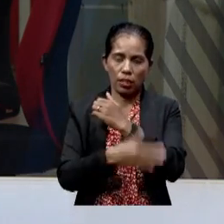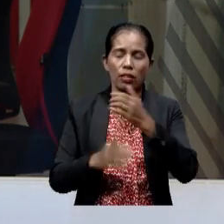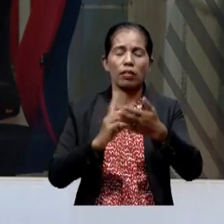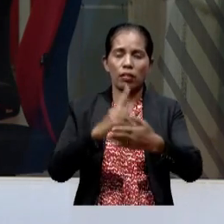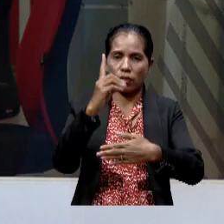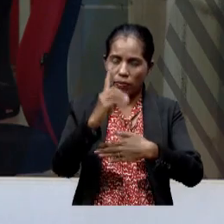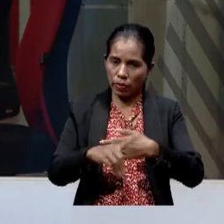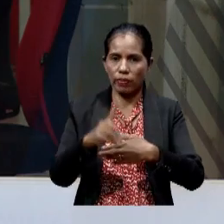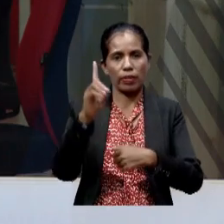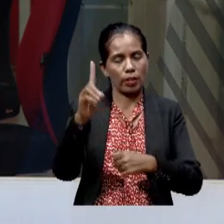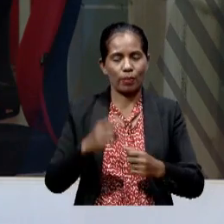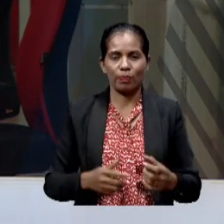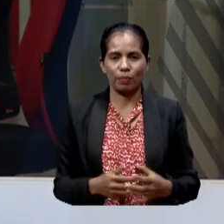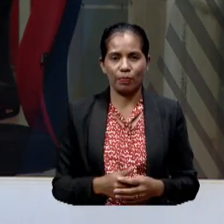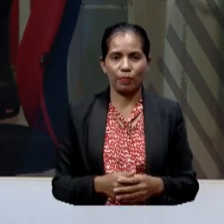ida.